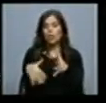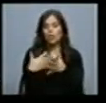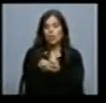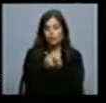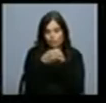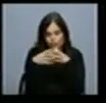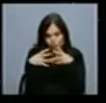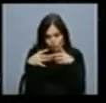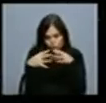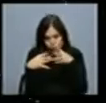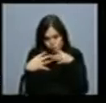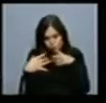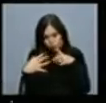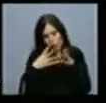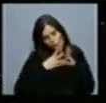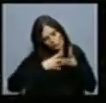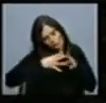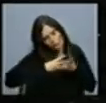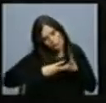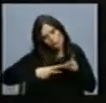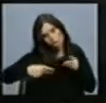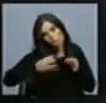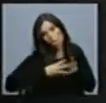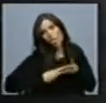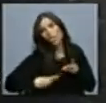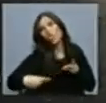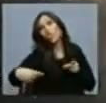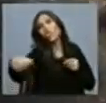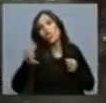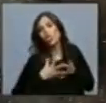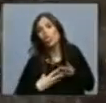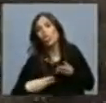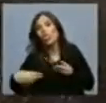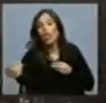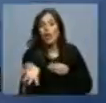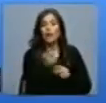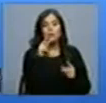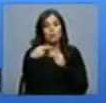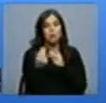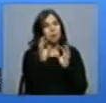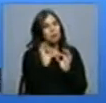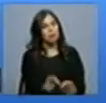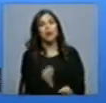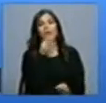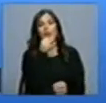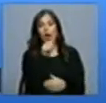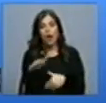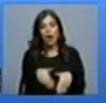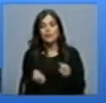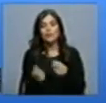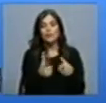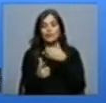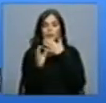cada vez mais comprido, digamos assim. E, ora, as dimensões também são notáveis, Cristiana. Estamos a falar de um rio de estrelas que